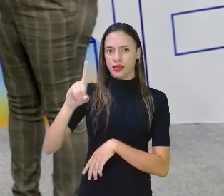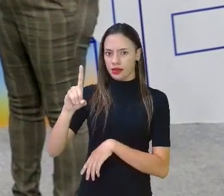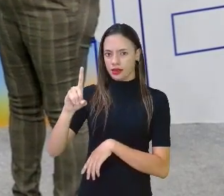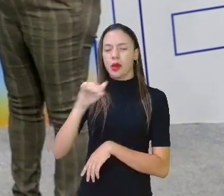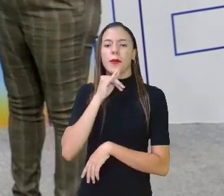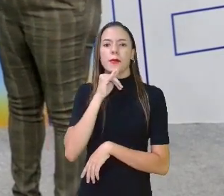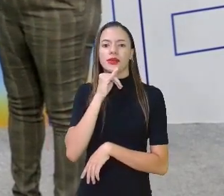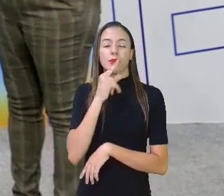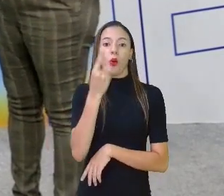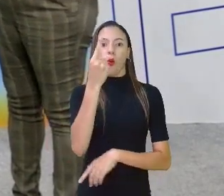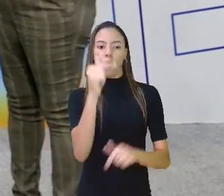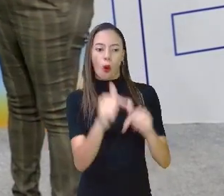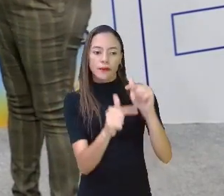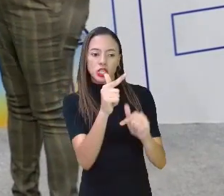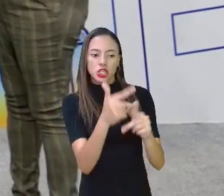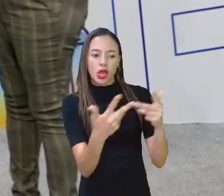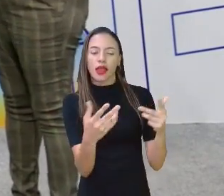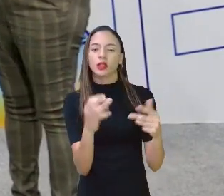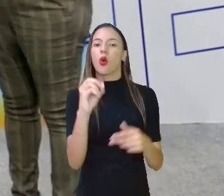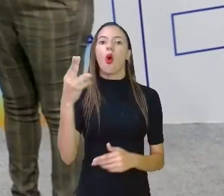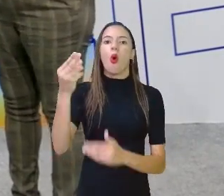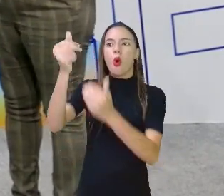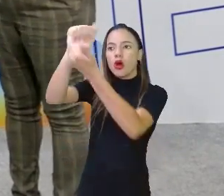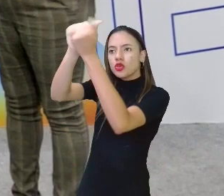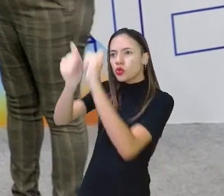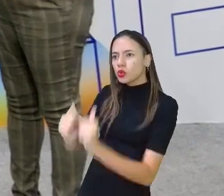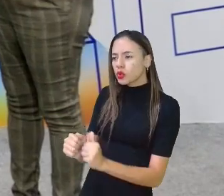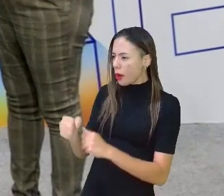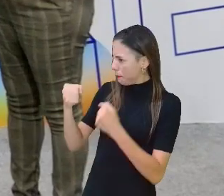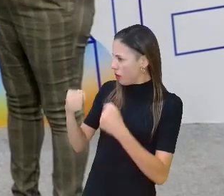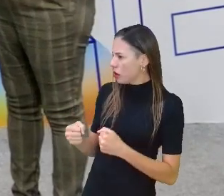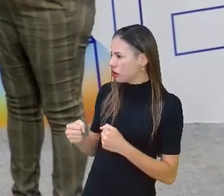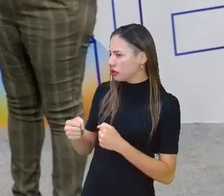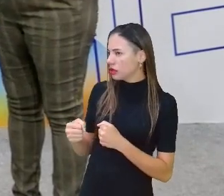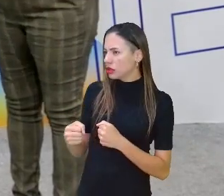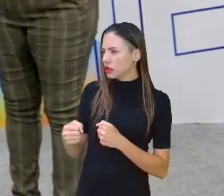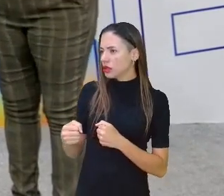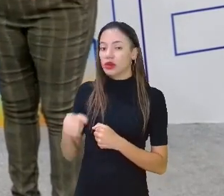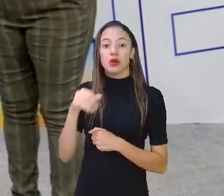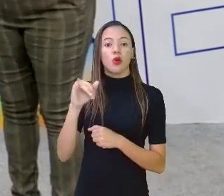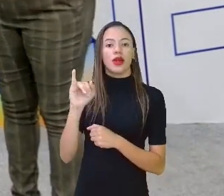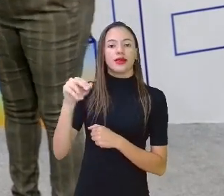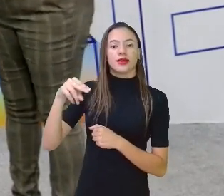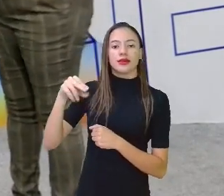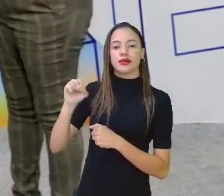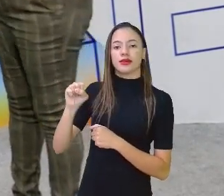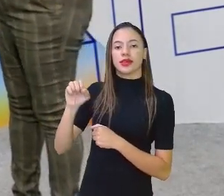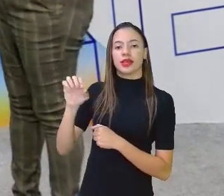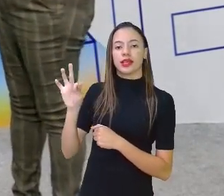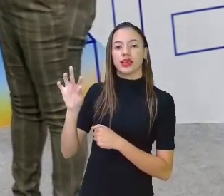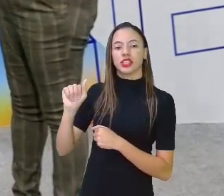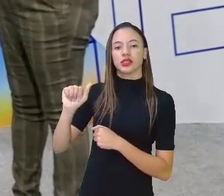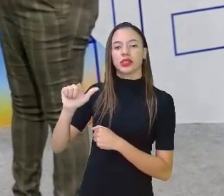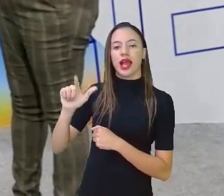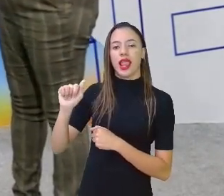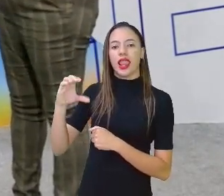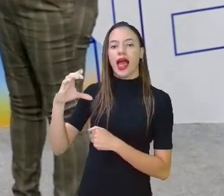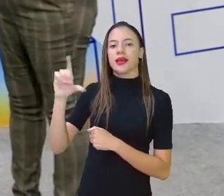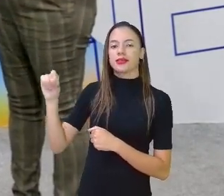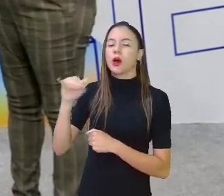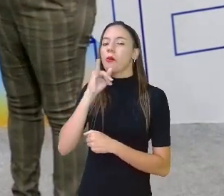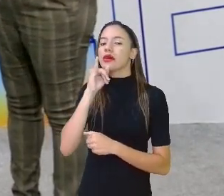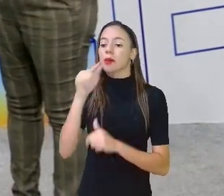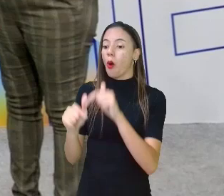Tipo um pequeno objeto de Claro. arte, ou uma escultura. Tipo um Uma relógio instalação. quebrado. Sim, que objetos você pode